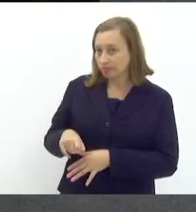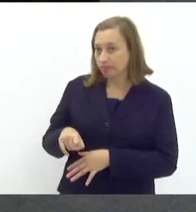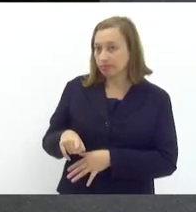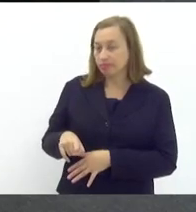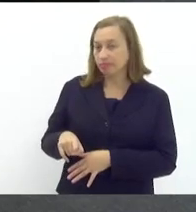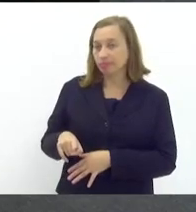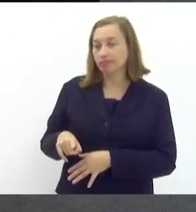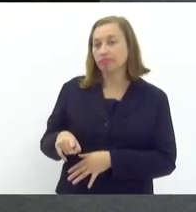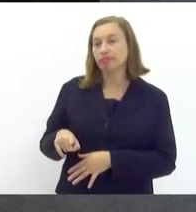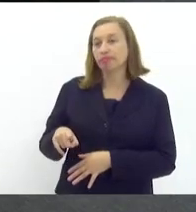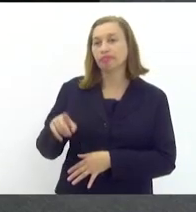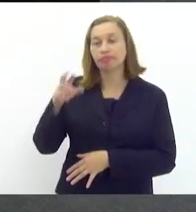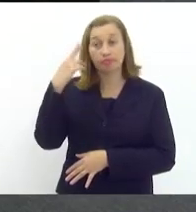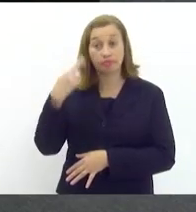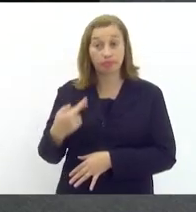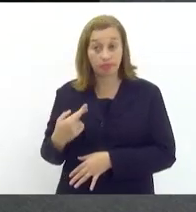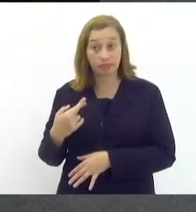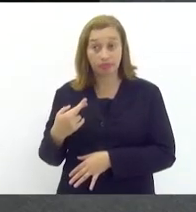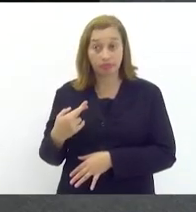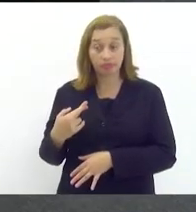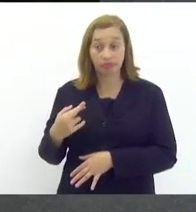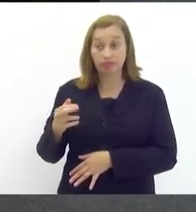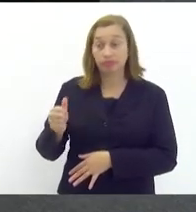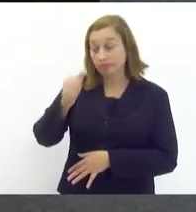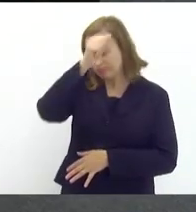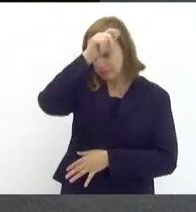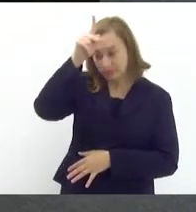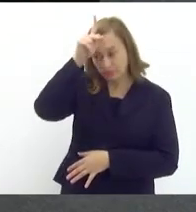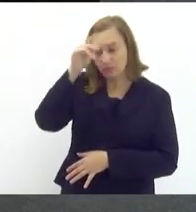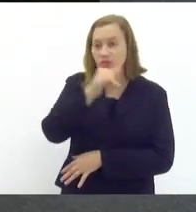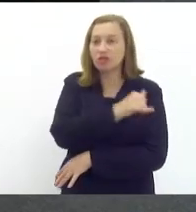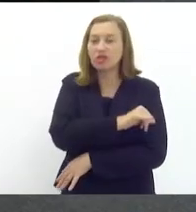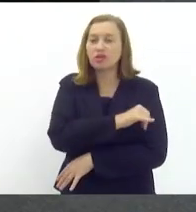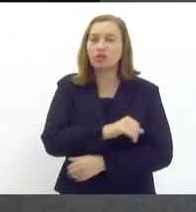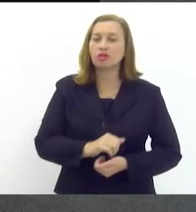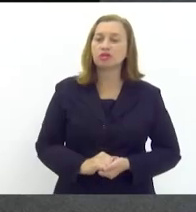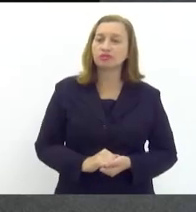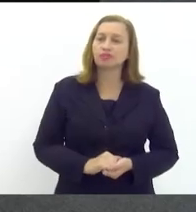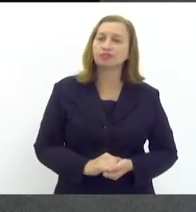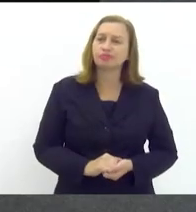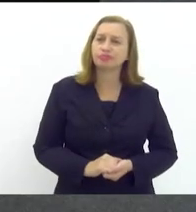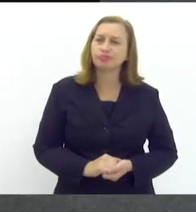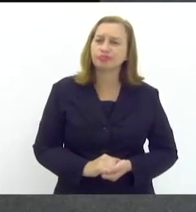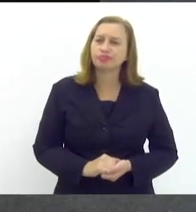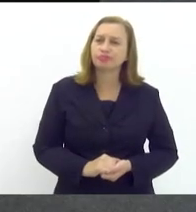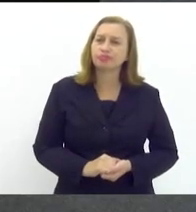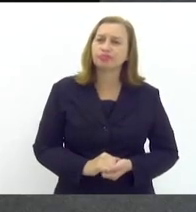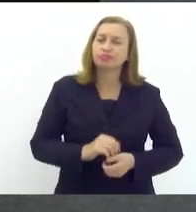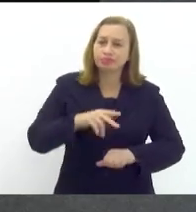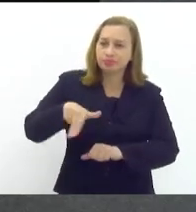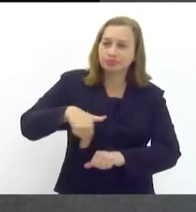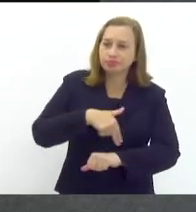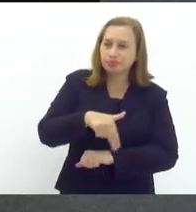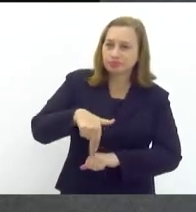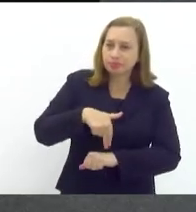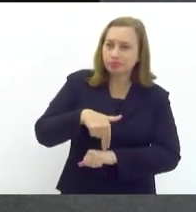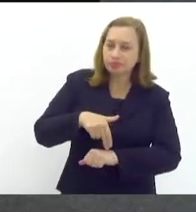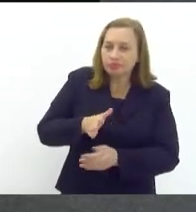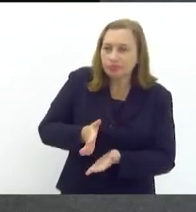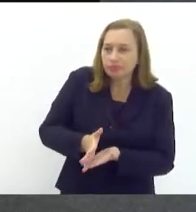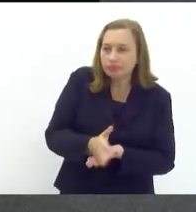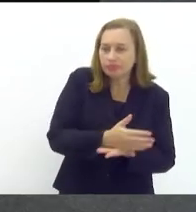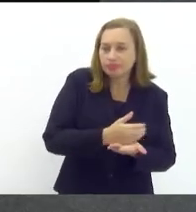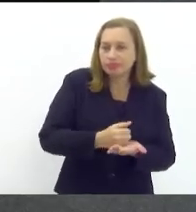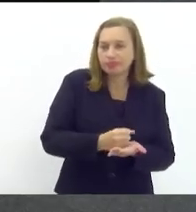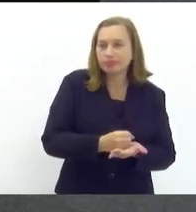Renata Souza e dá poucos recursos então a união concentra grande parte dos recursos mas nós na municipalidade